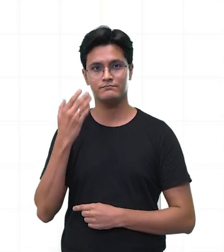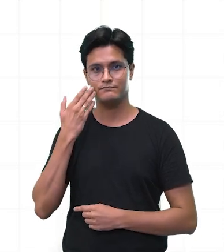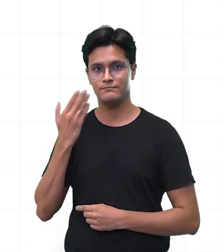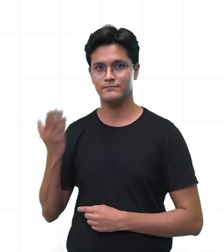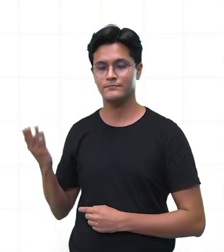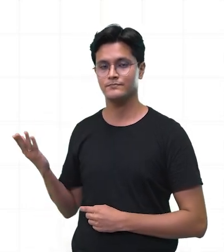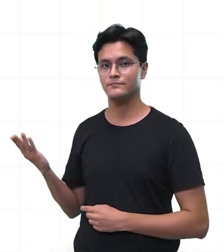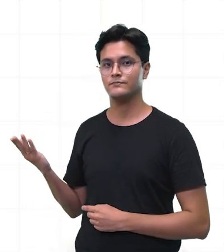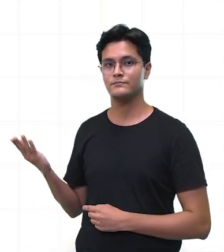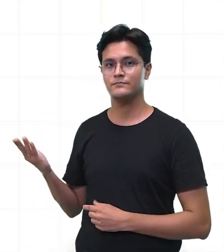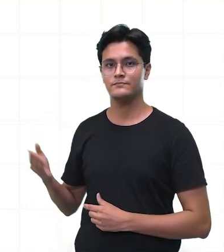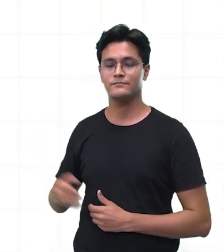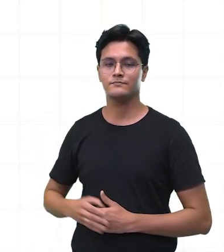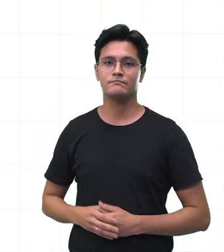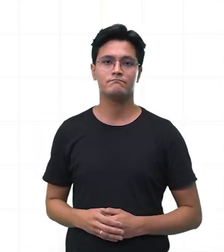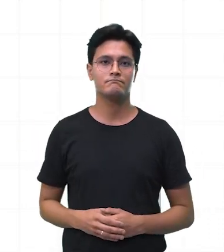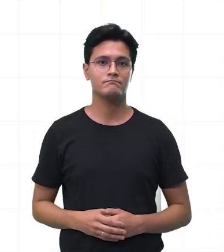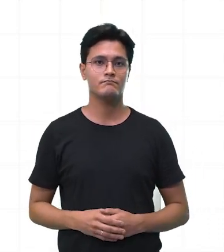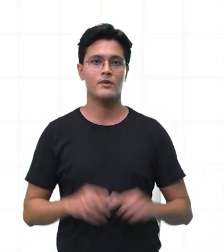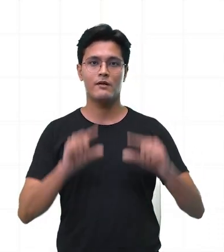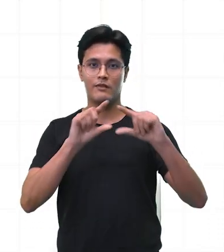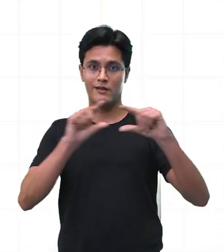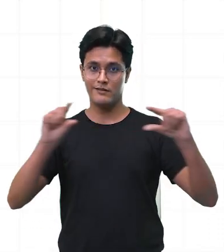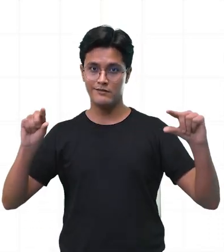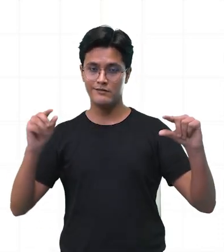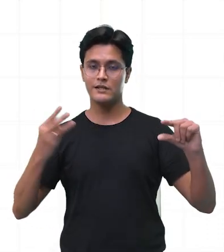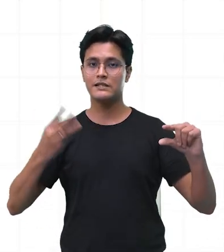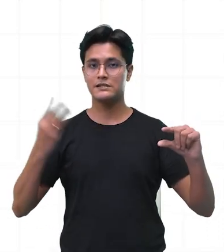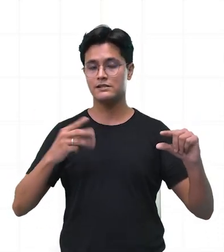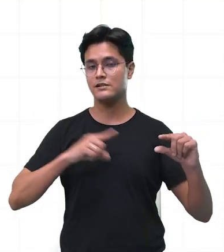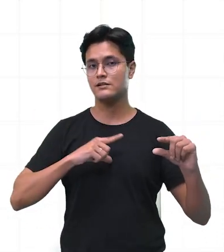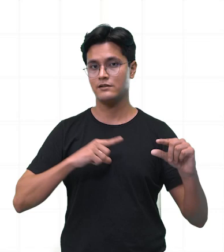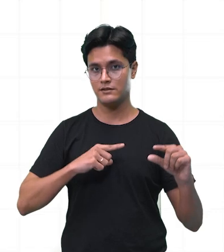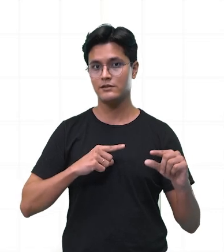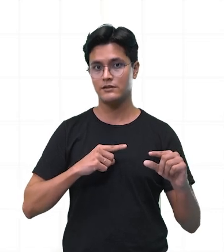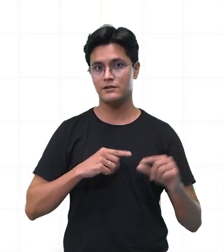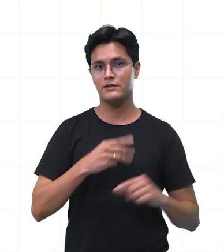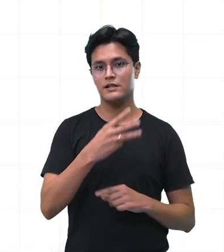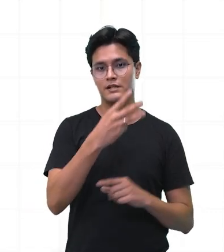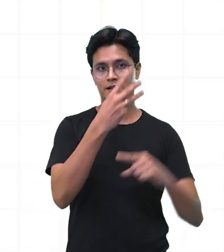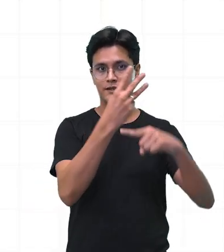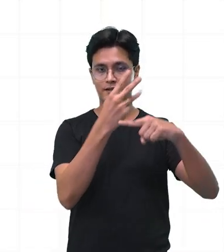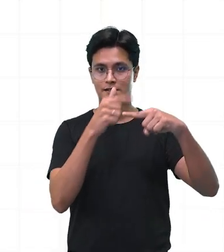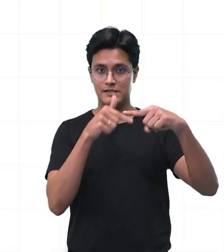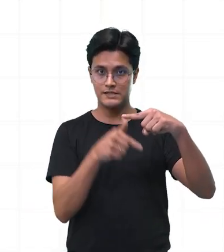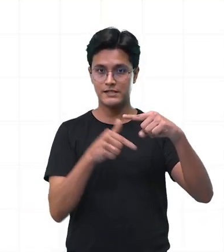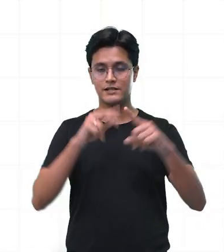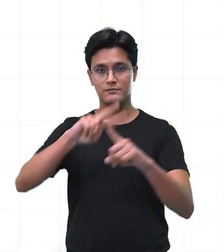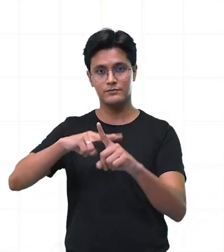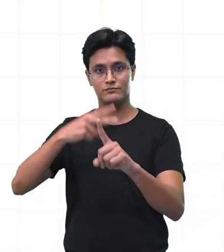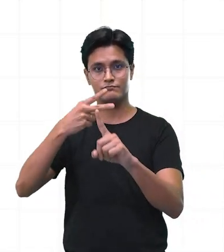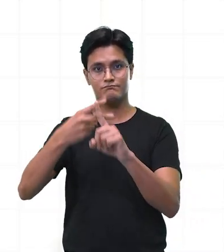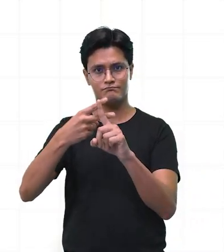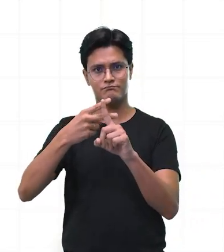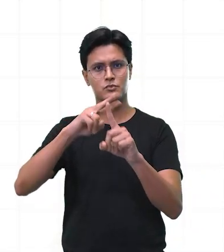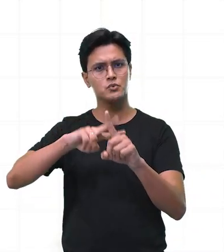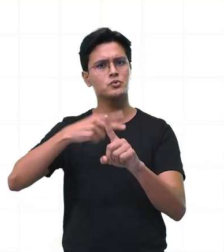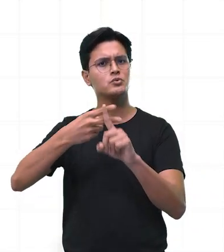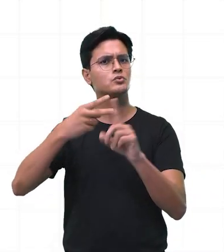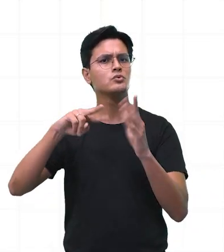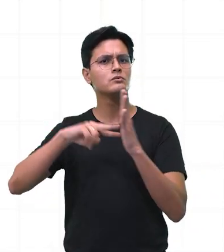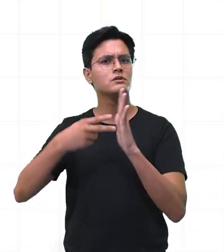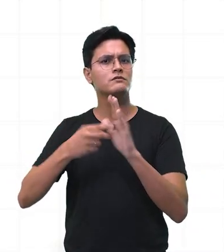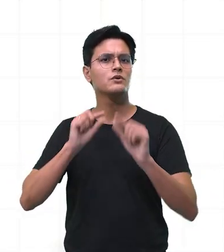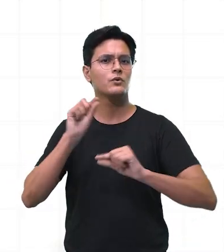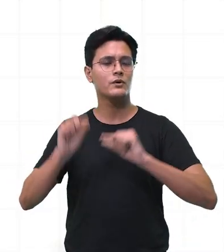indicado. E na terceira linha nós temos o dobro de 3/7. O dobro novamente significa que é